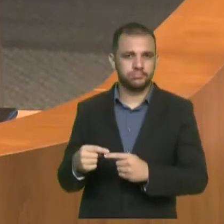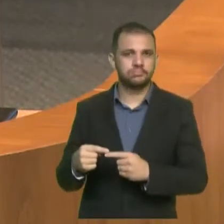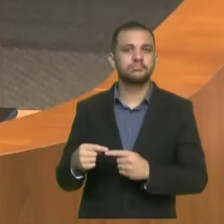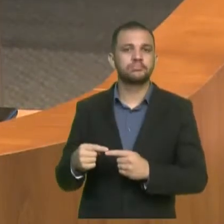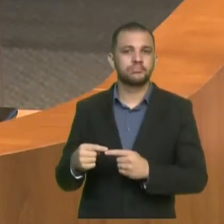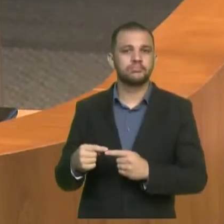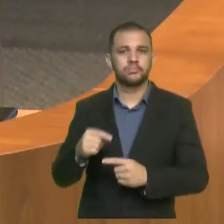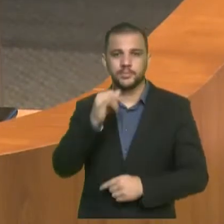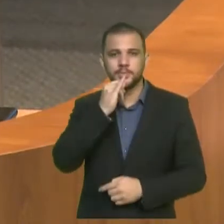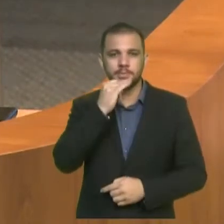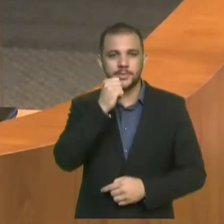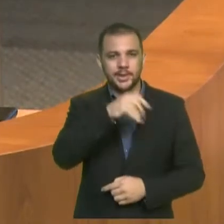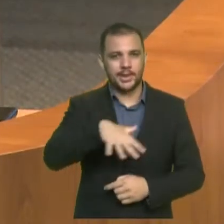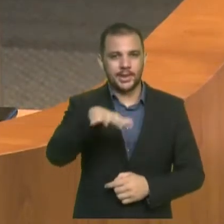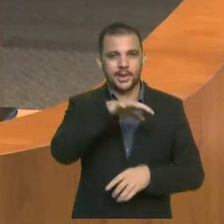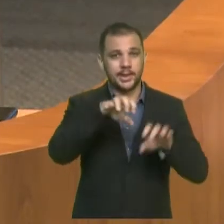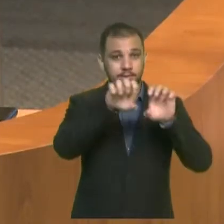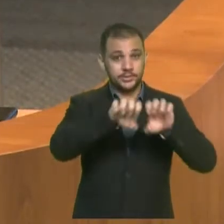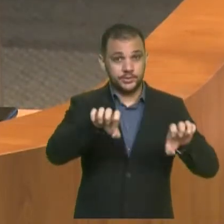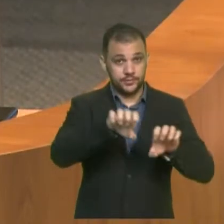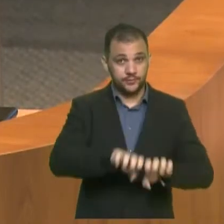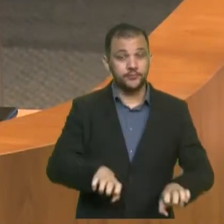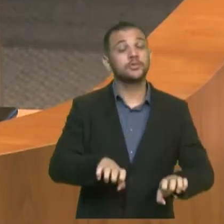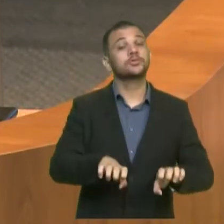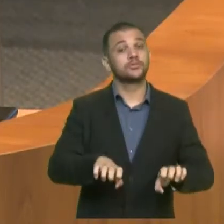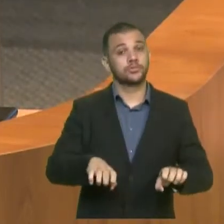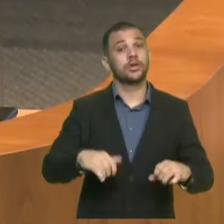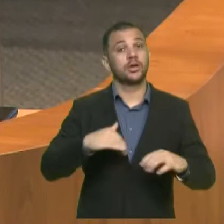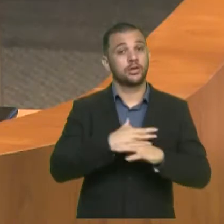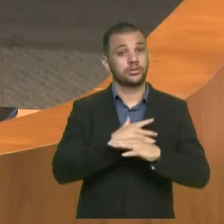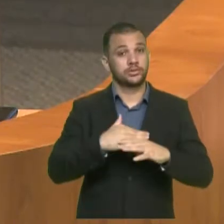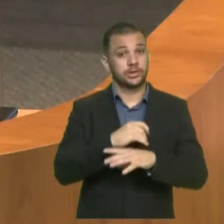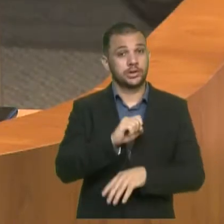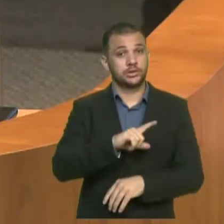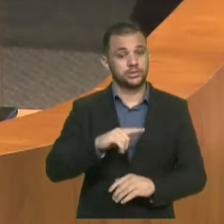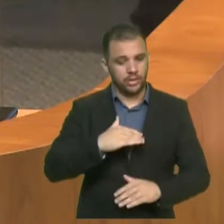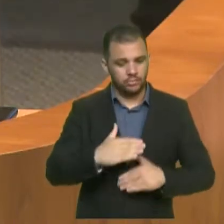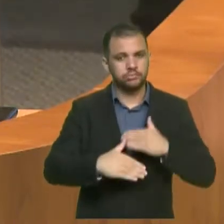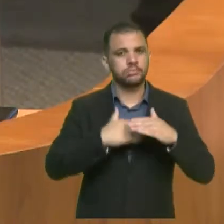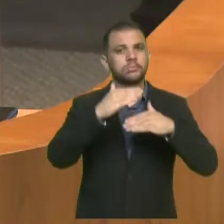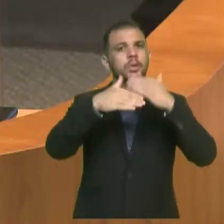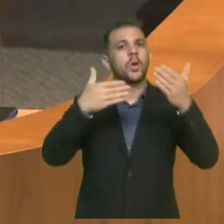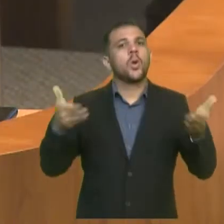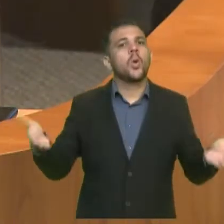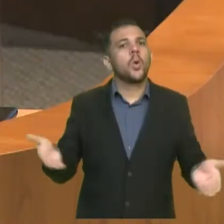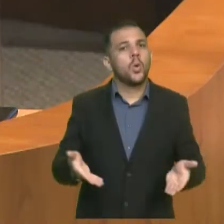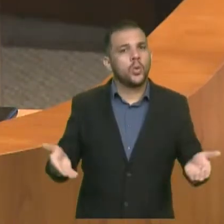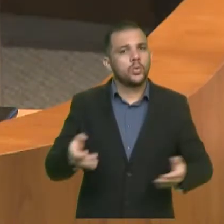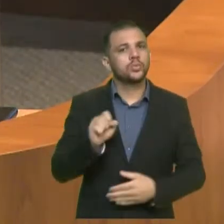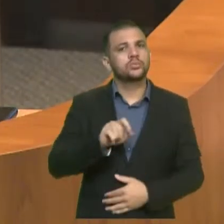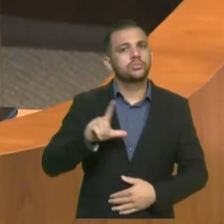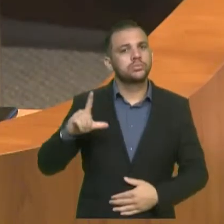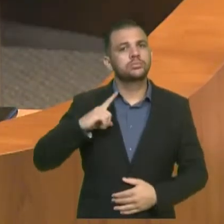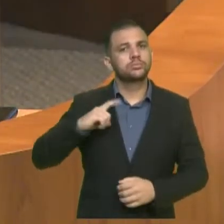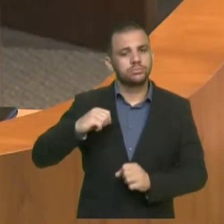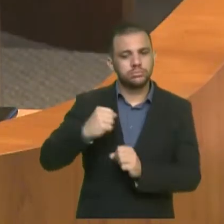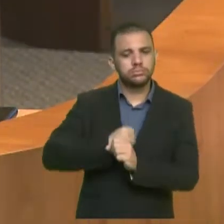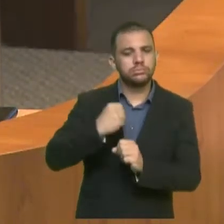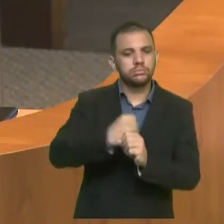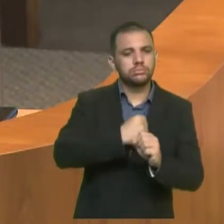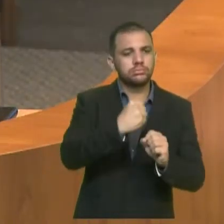de infraestrutura urbana a cidade avançou. A nossa cidade hoje, ela tem obras em todos os